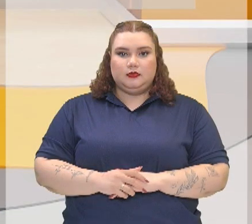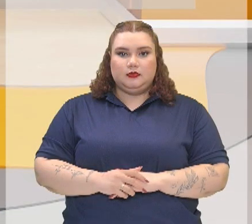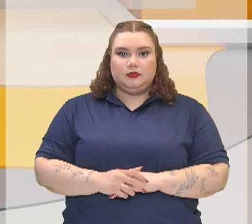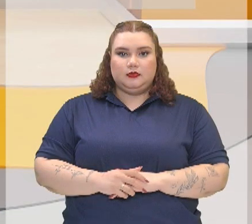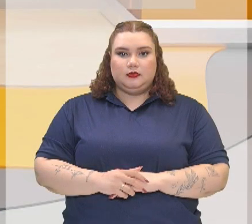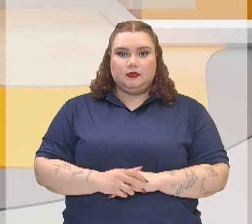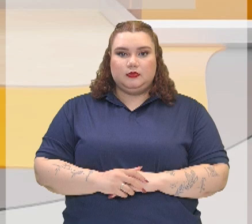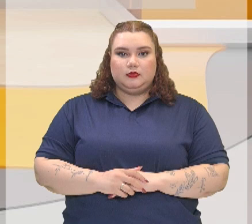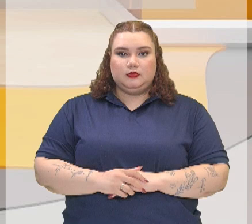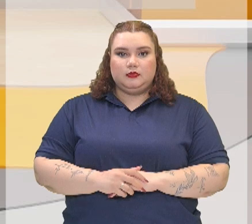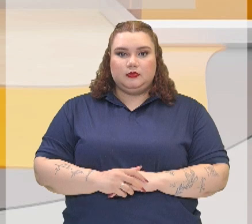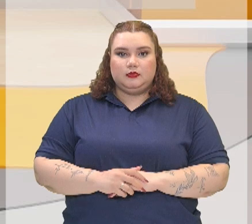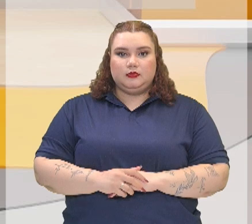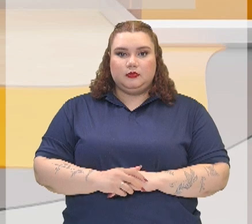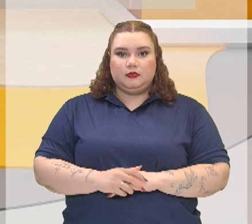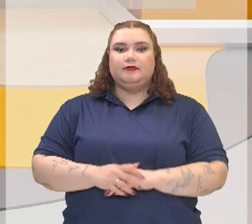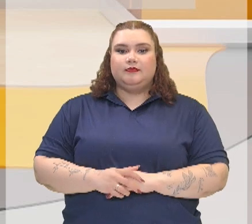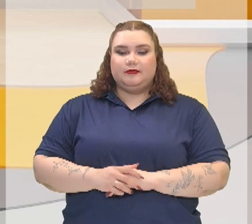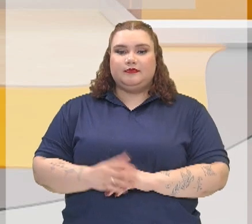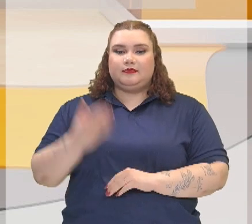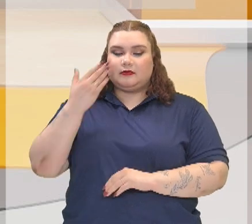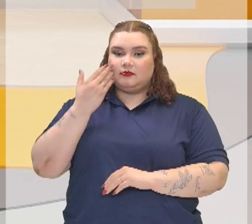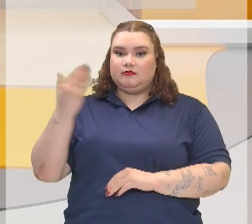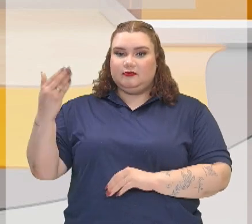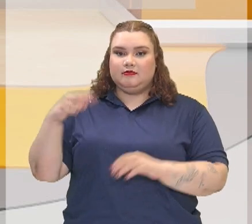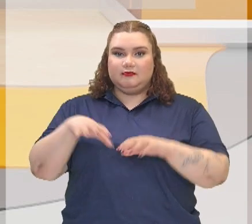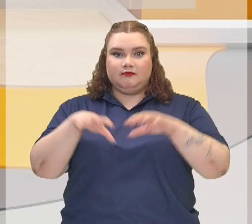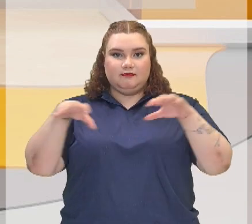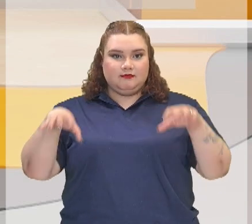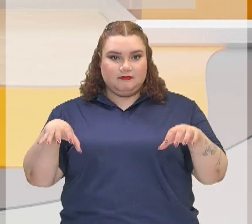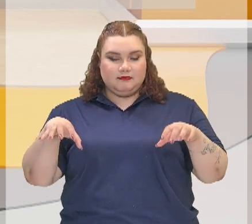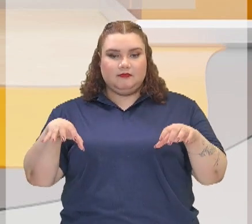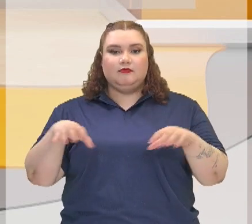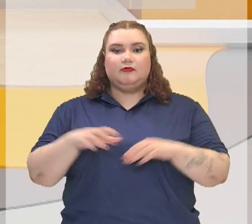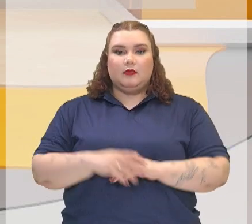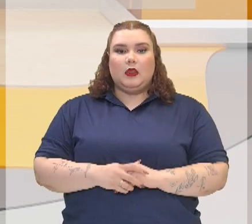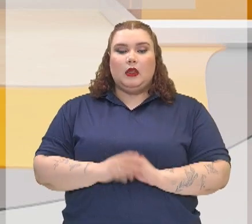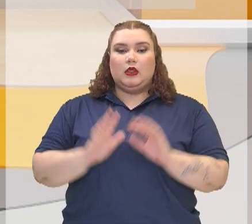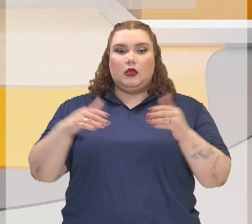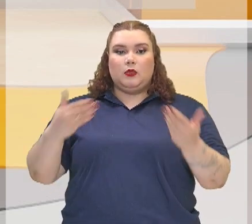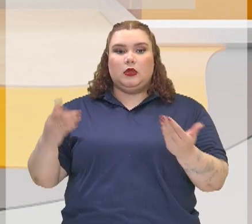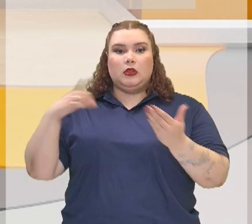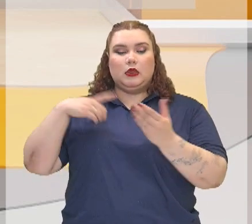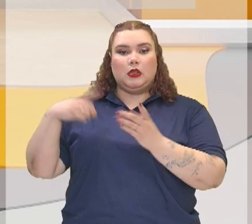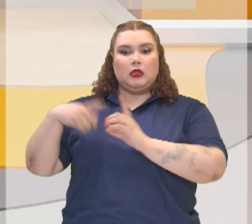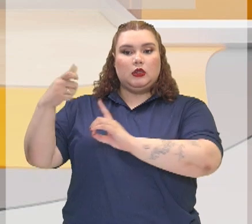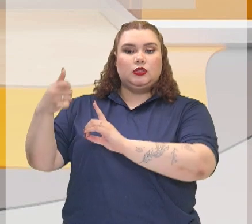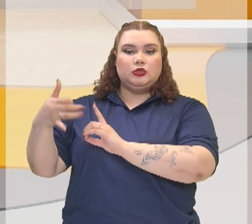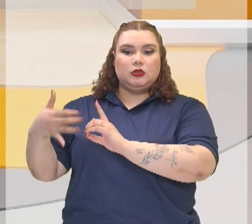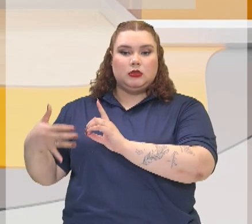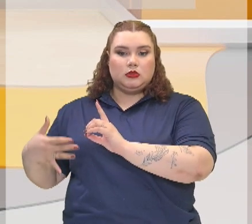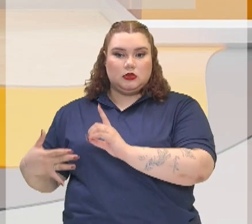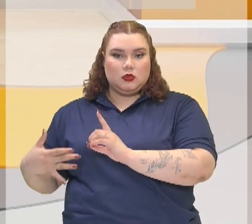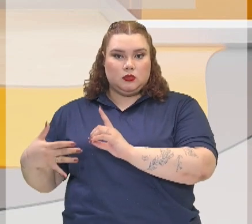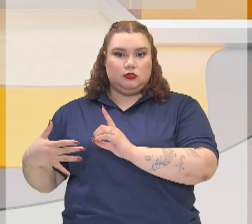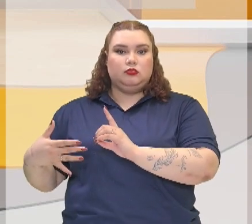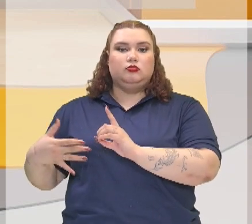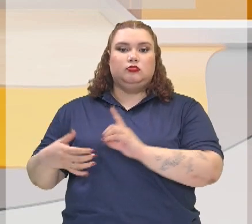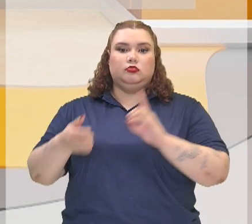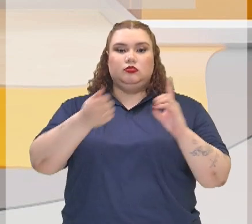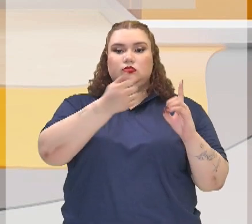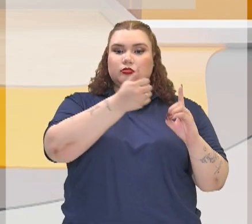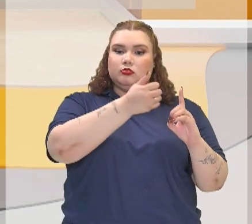E olha só, que maravilha! Você tem aqui a descrição do que são